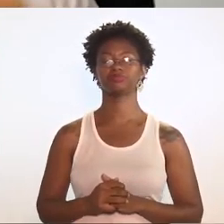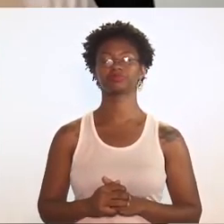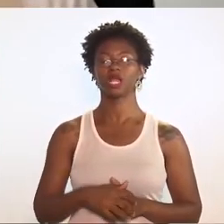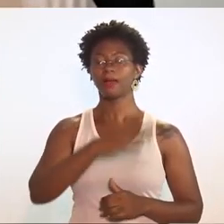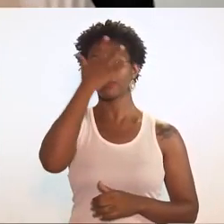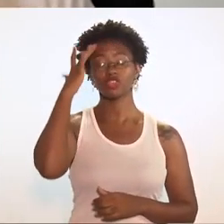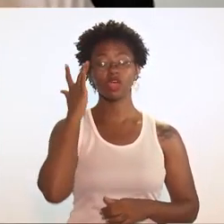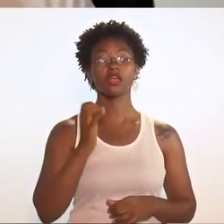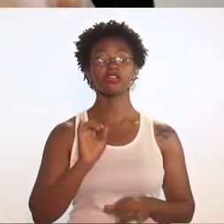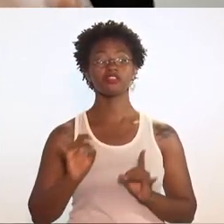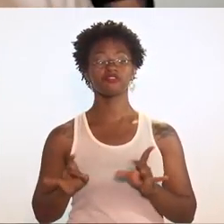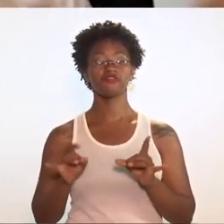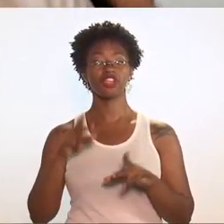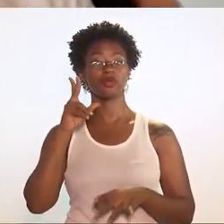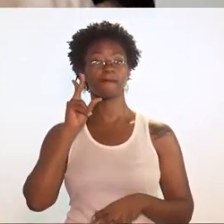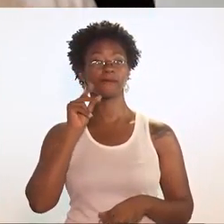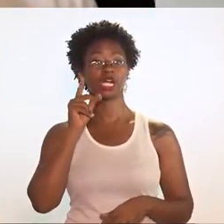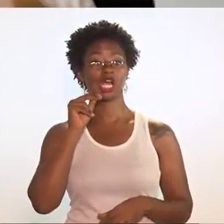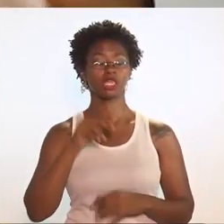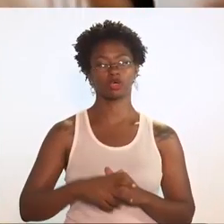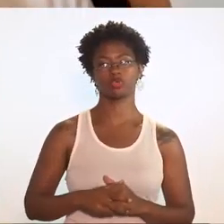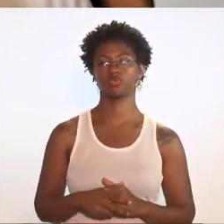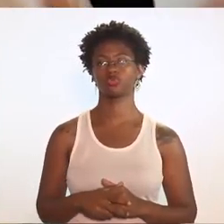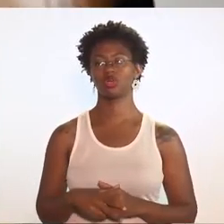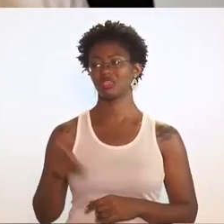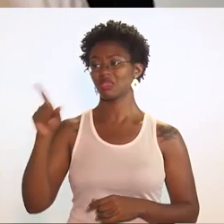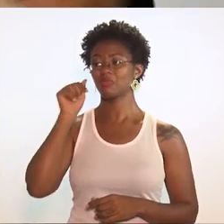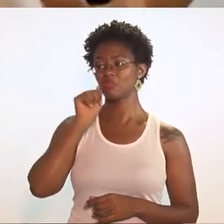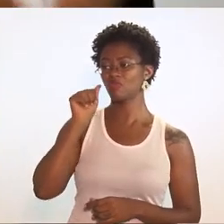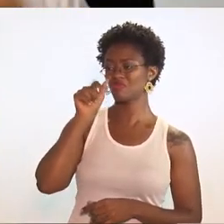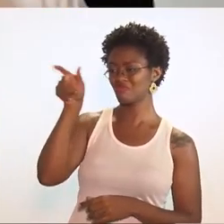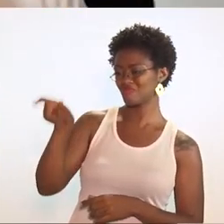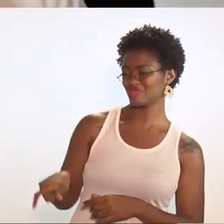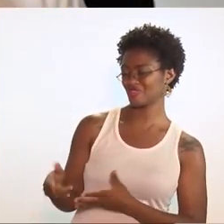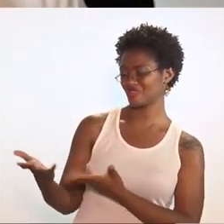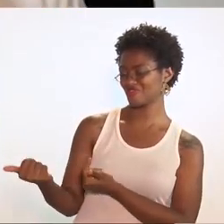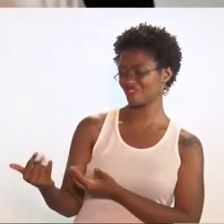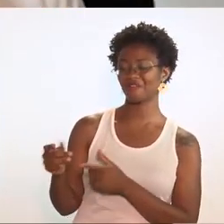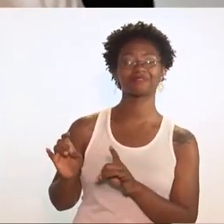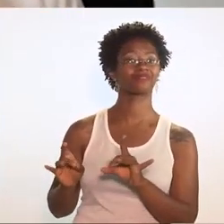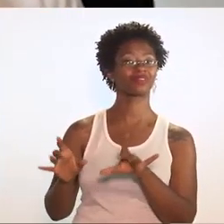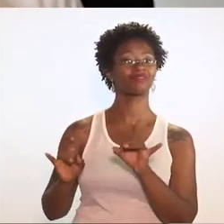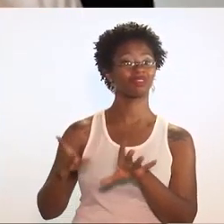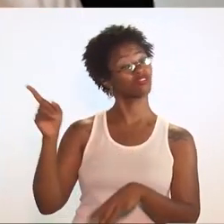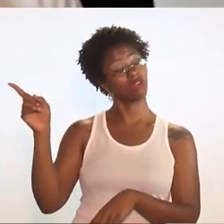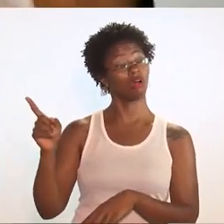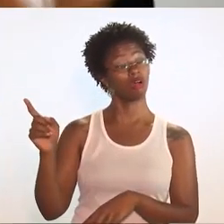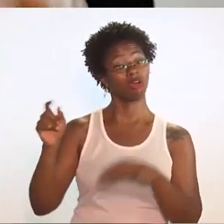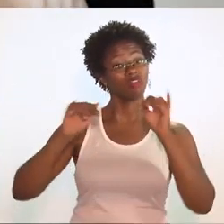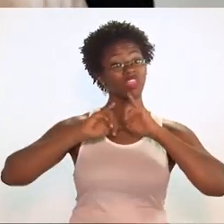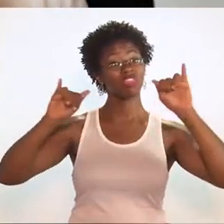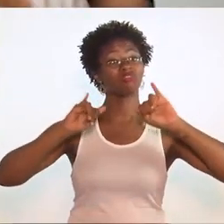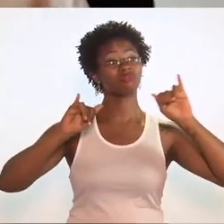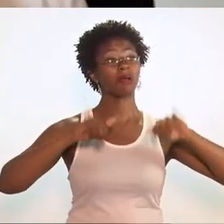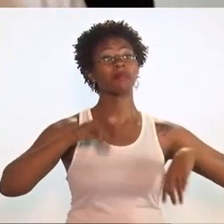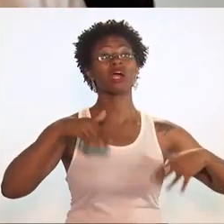cursos, né, que é as novas ferramentas, né, que o mercado começa a